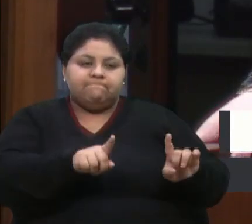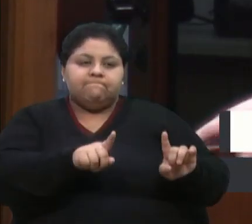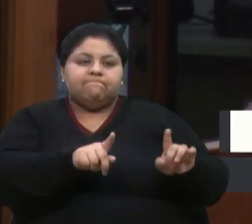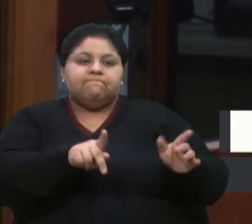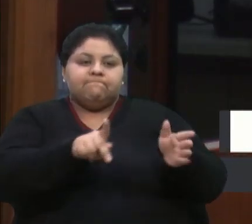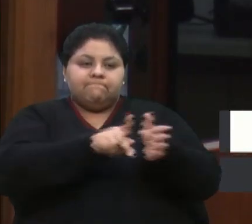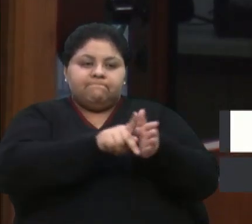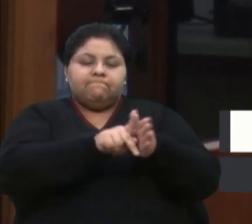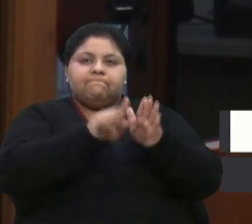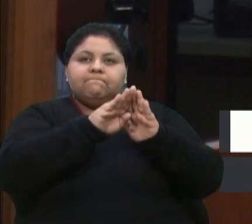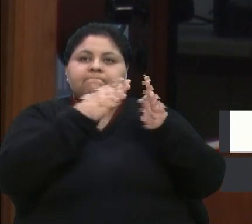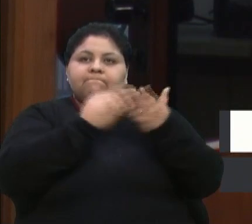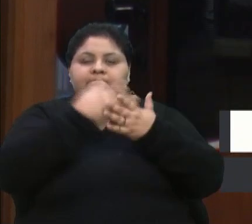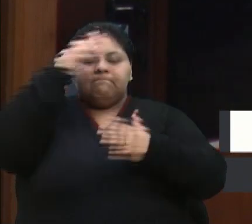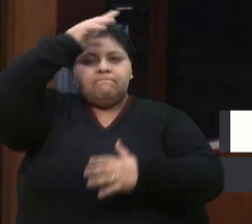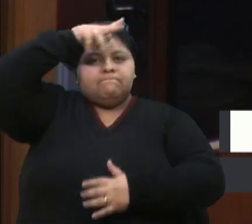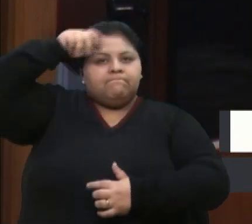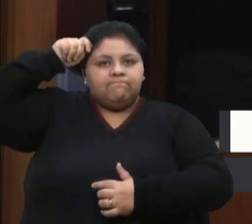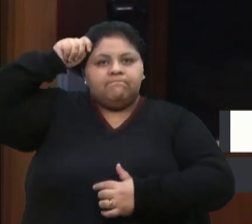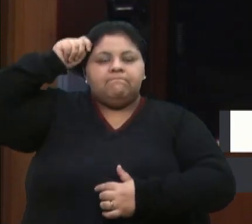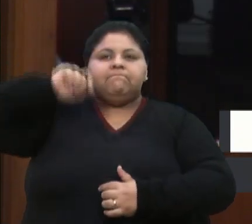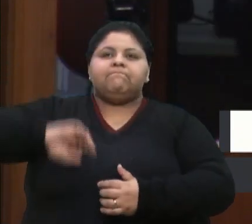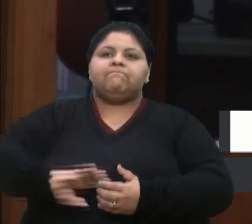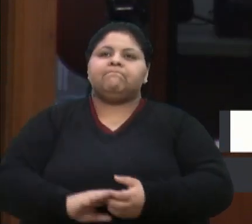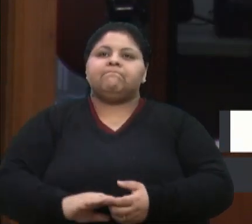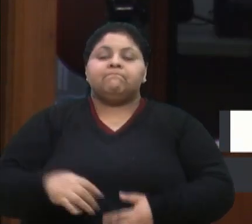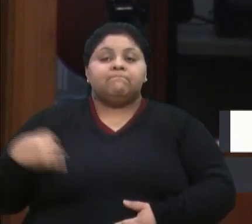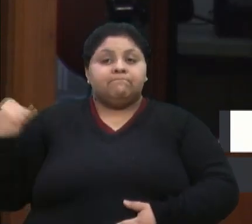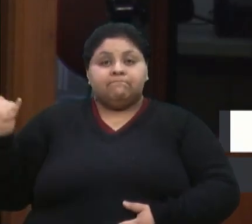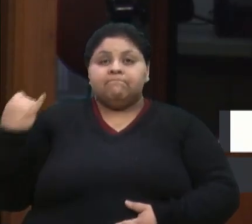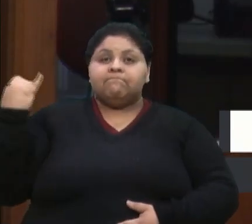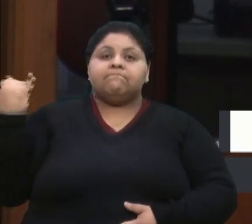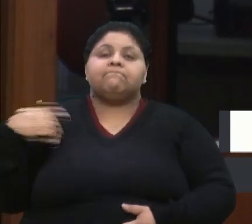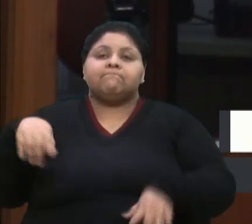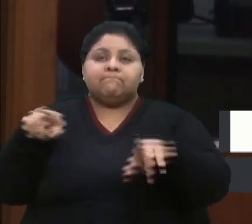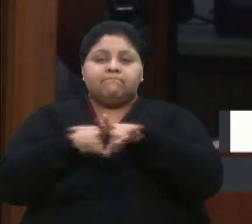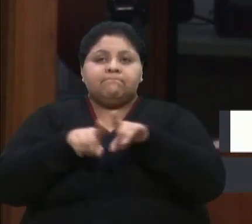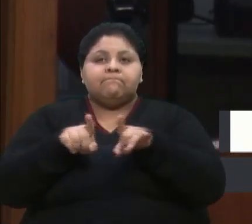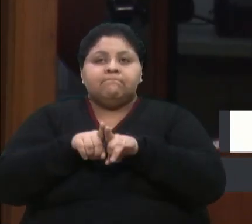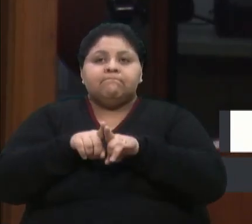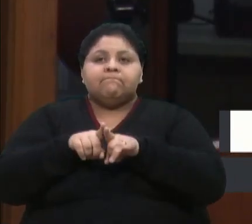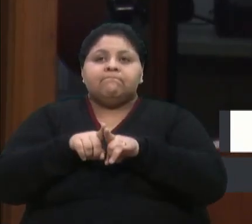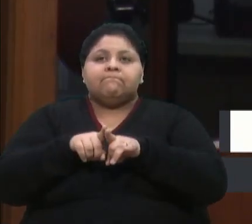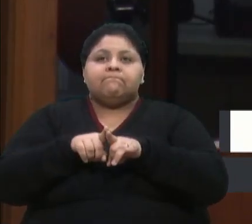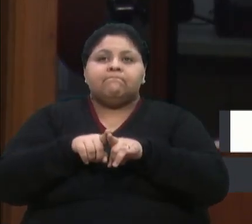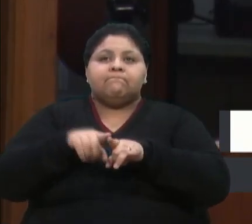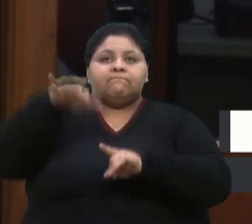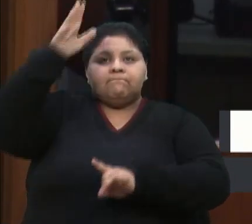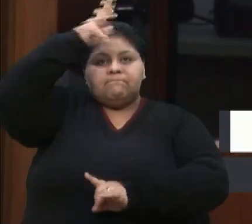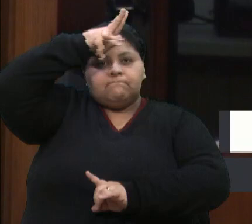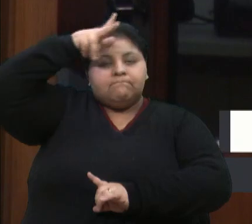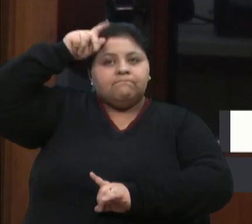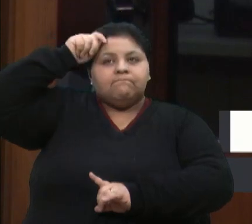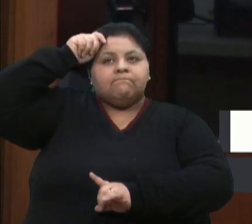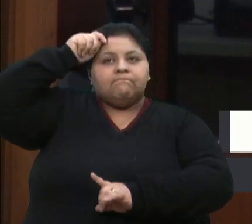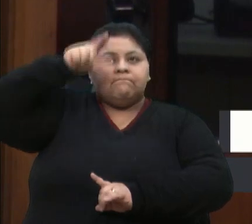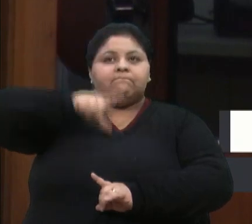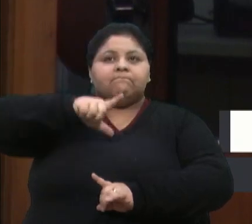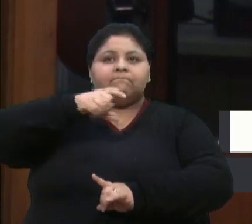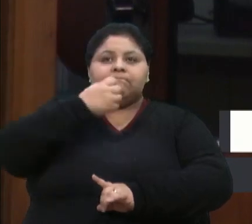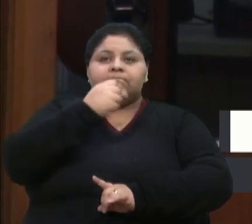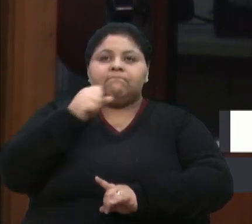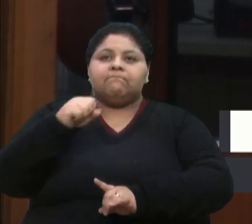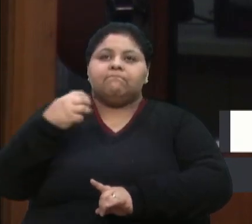rede escolar municipal. É importante também ressaltar que o município ele possui